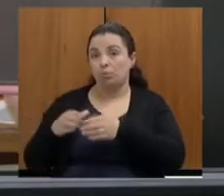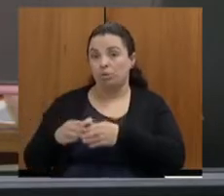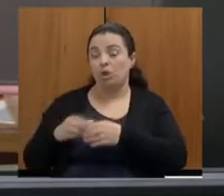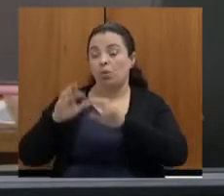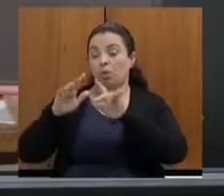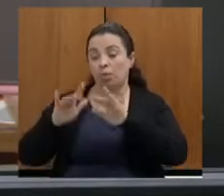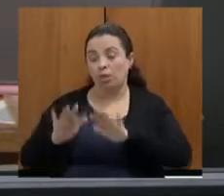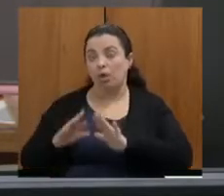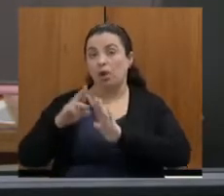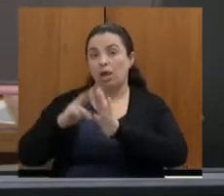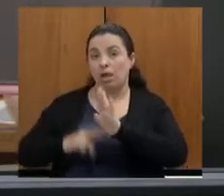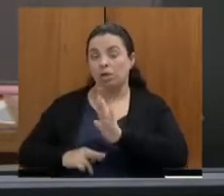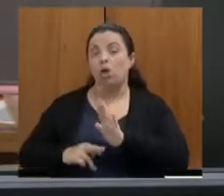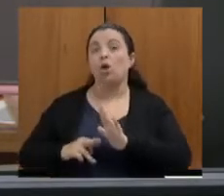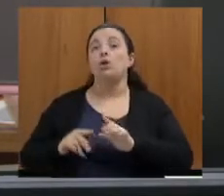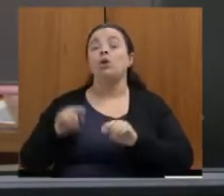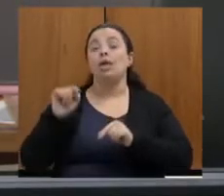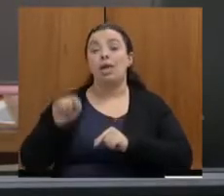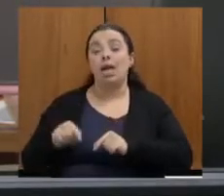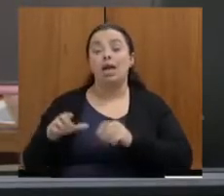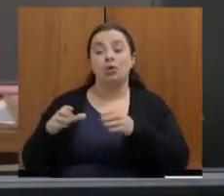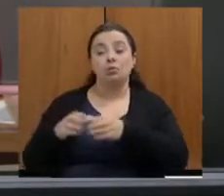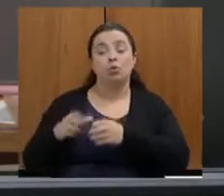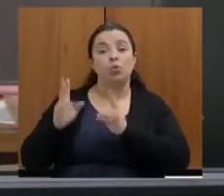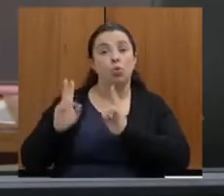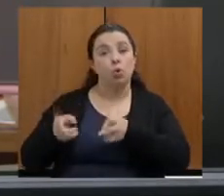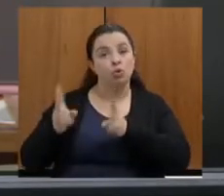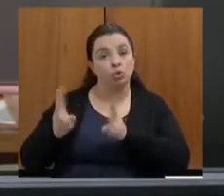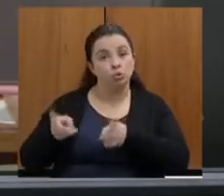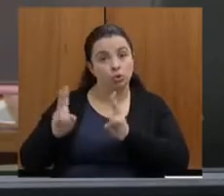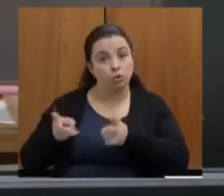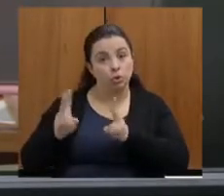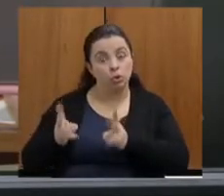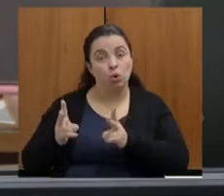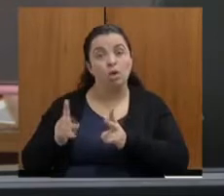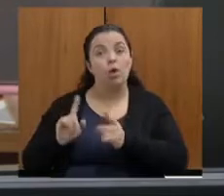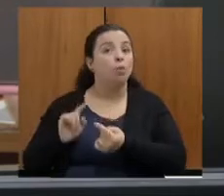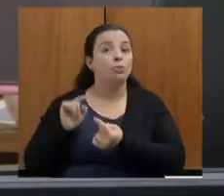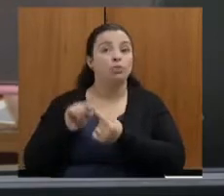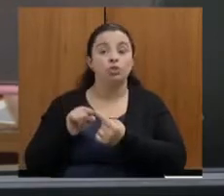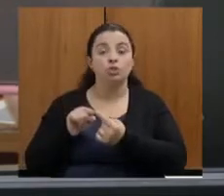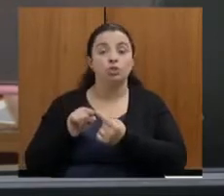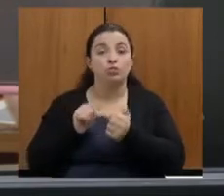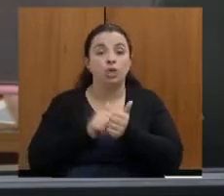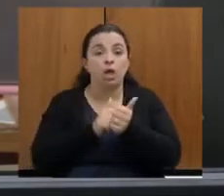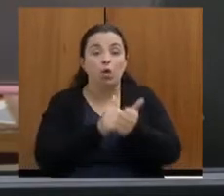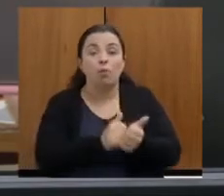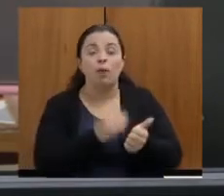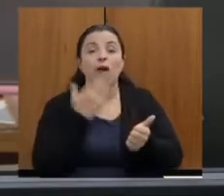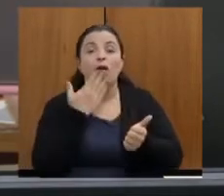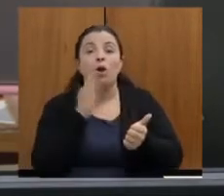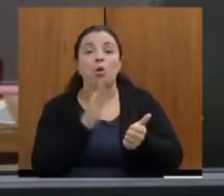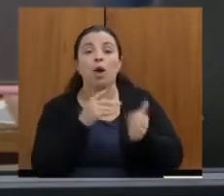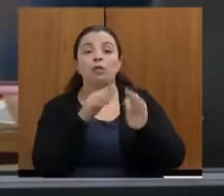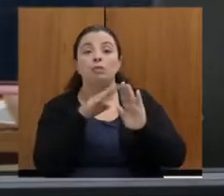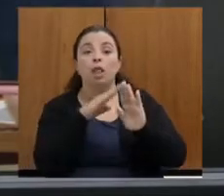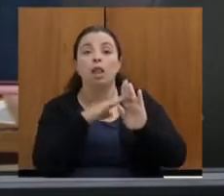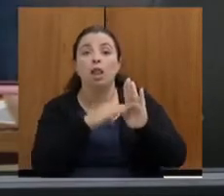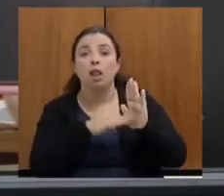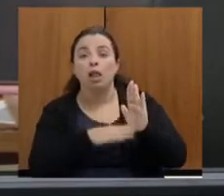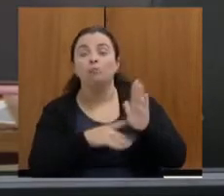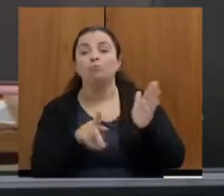exatamente com o objetivo de fazer o acompanhamento agora das tratativas do acordo e por isso nós não